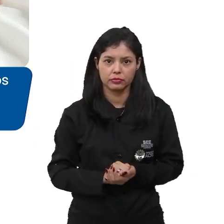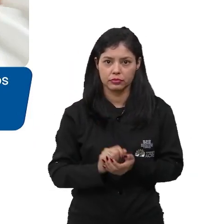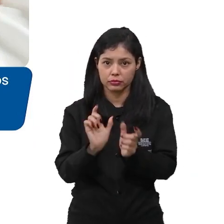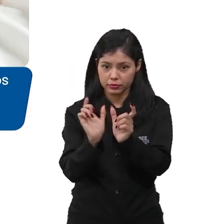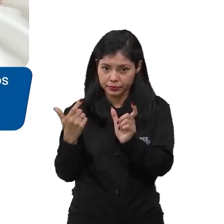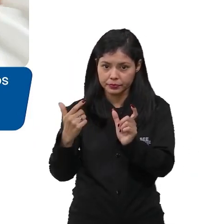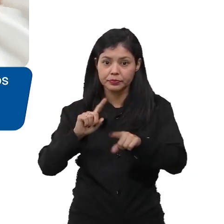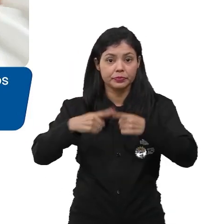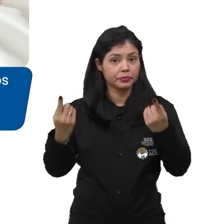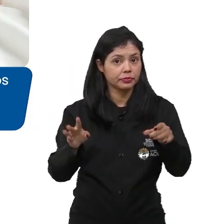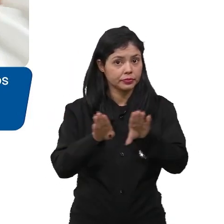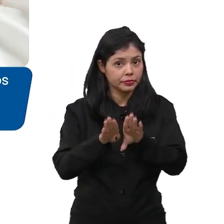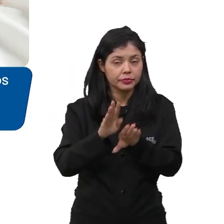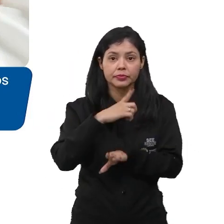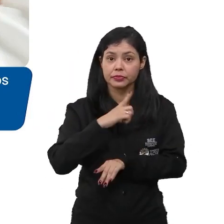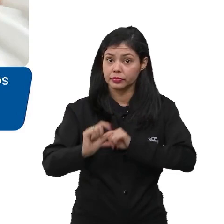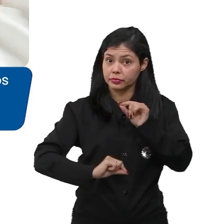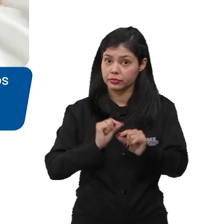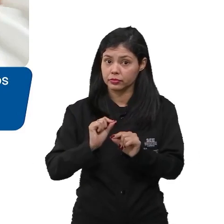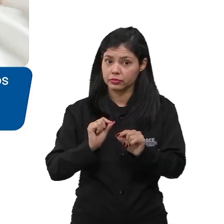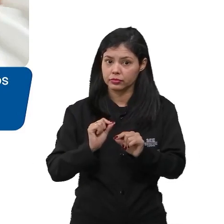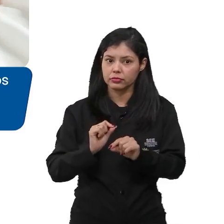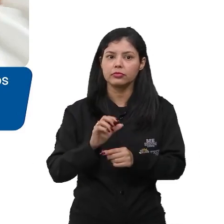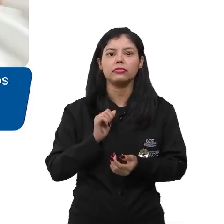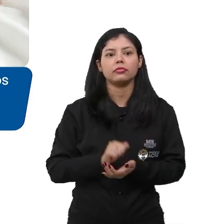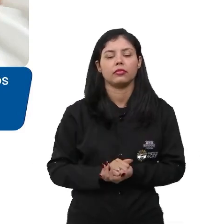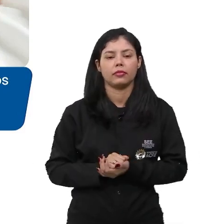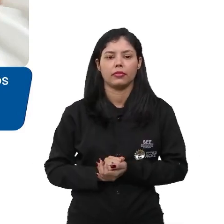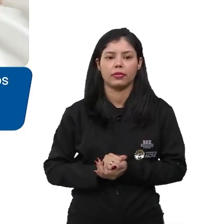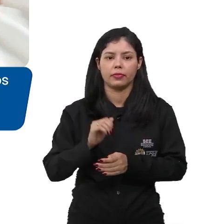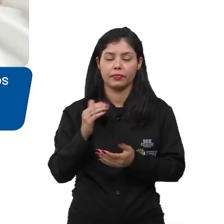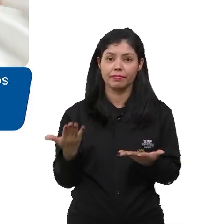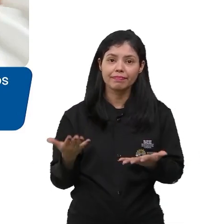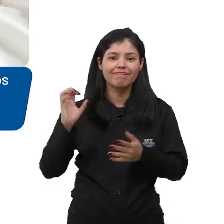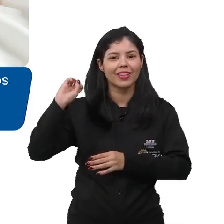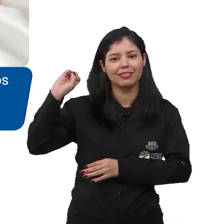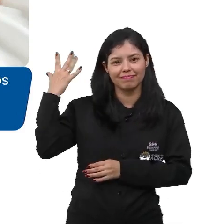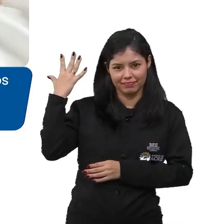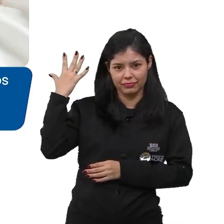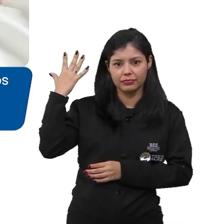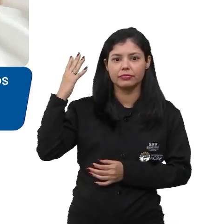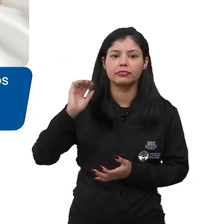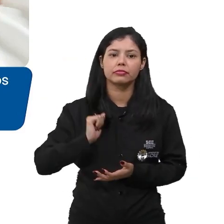sintomas. Mas também nós temos uns antivirais, né? Então, para o caso